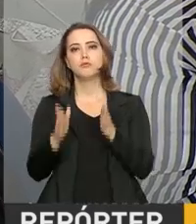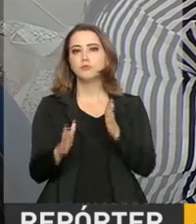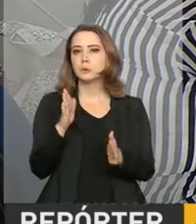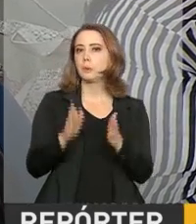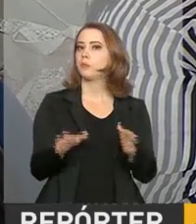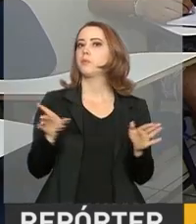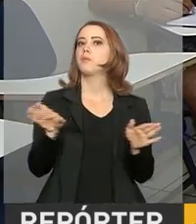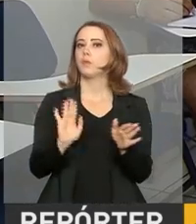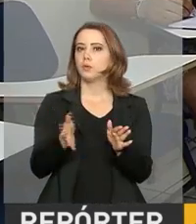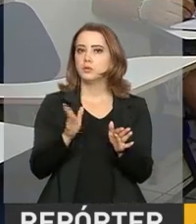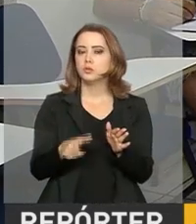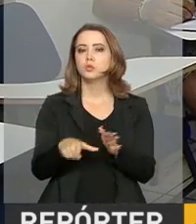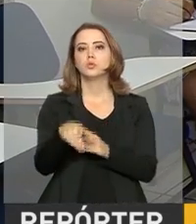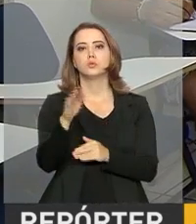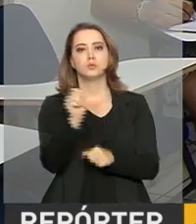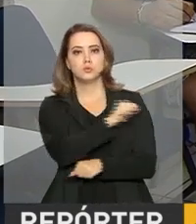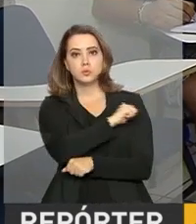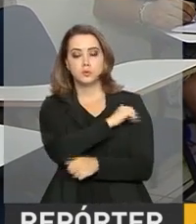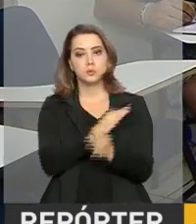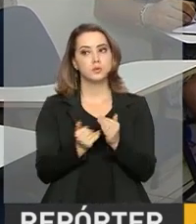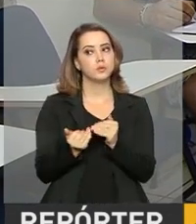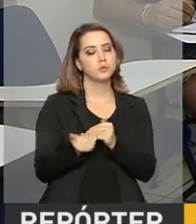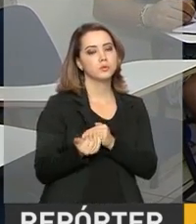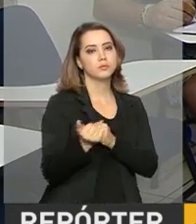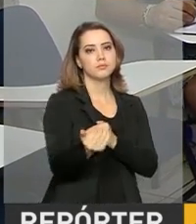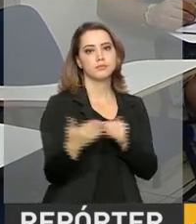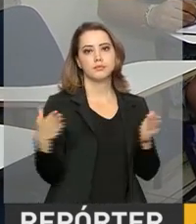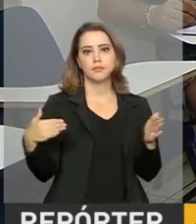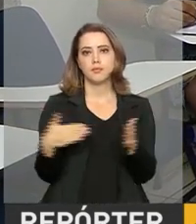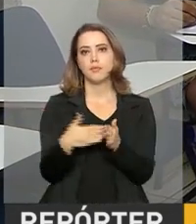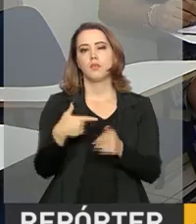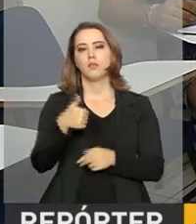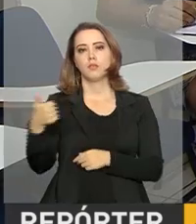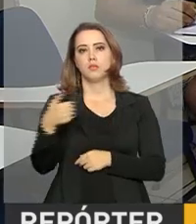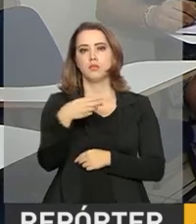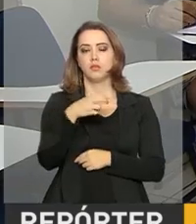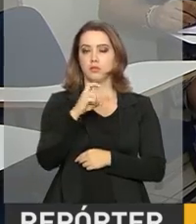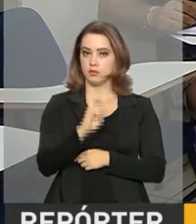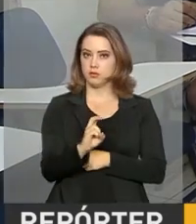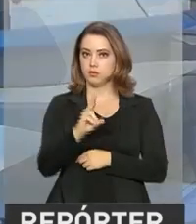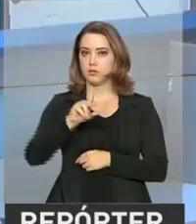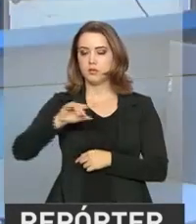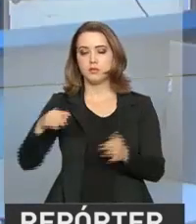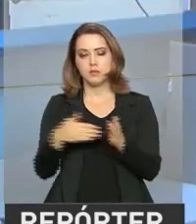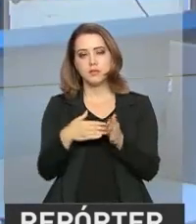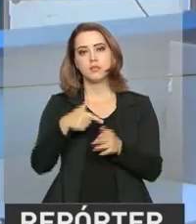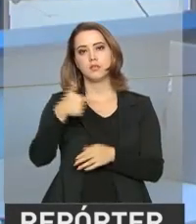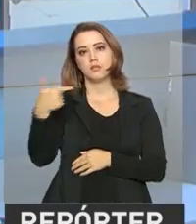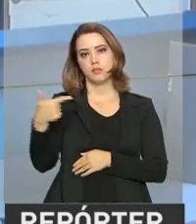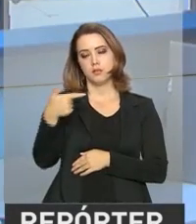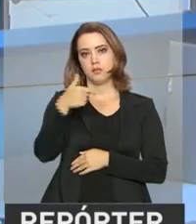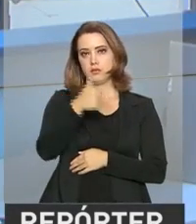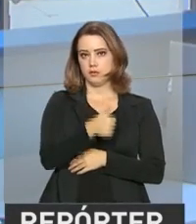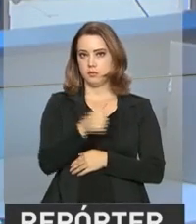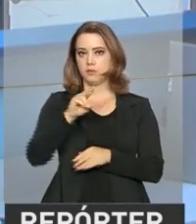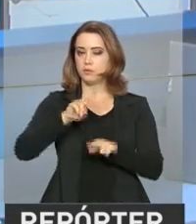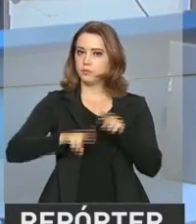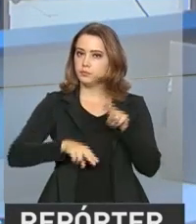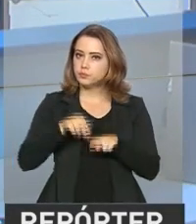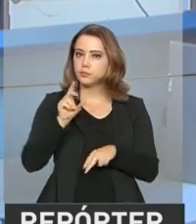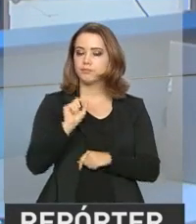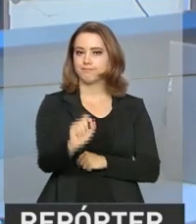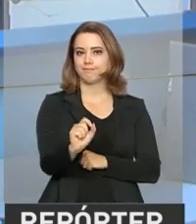Estudantes pré-selecionados foi prorrogado e agora vai de 15 a 21 de Junho o número de pessoas com